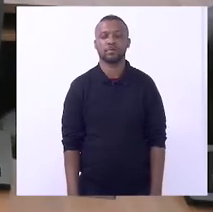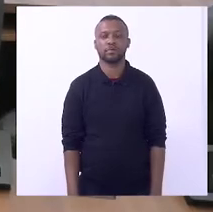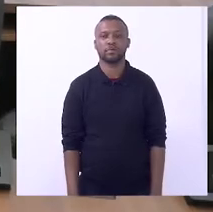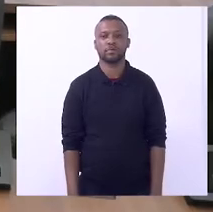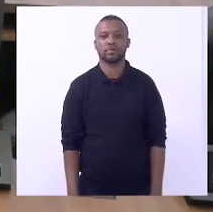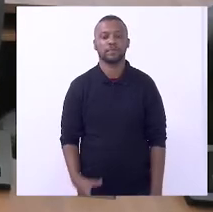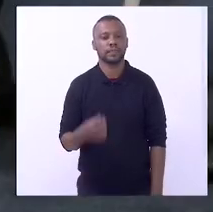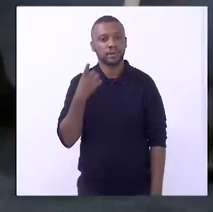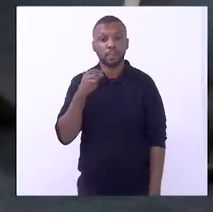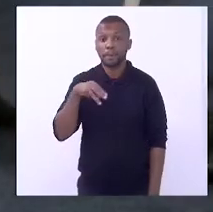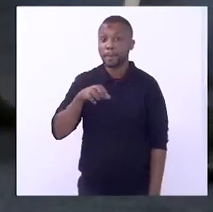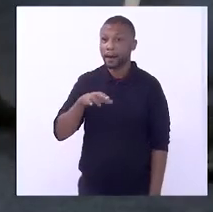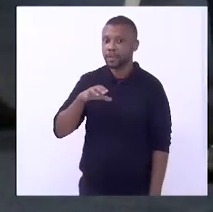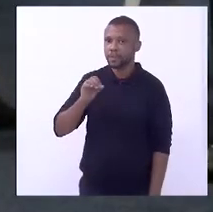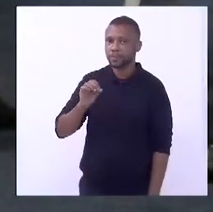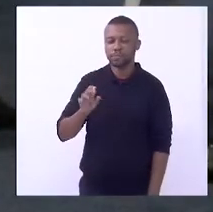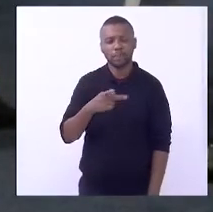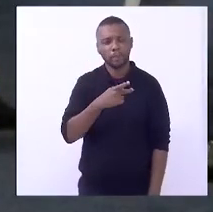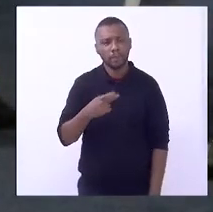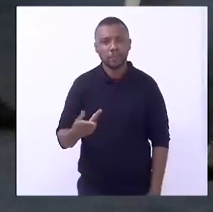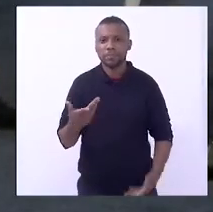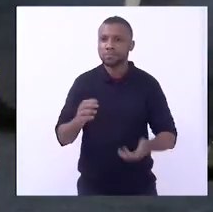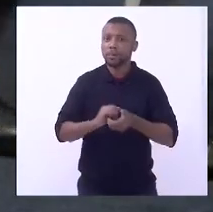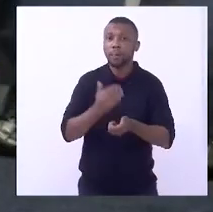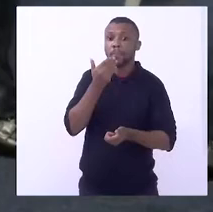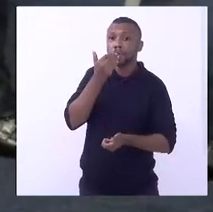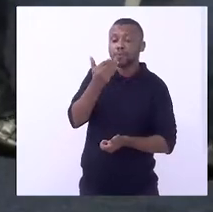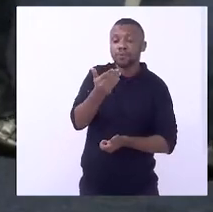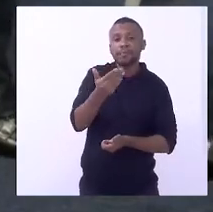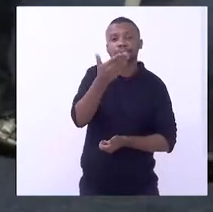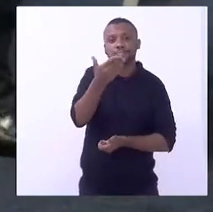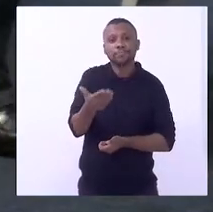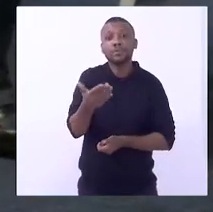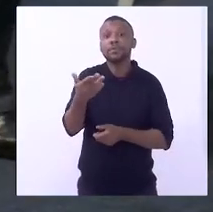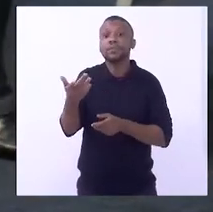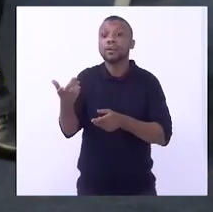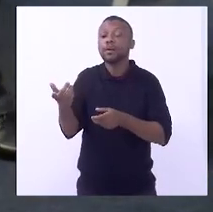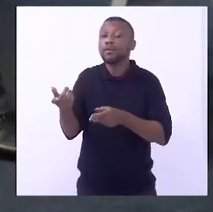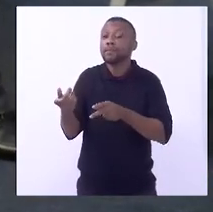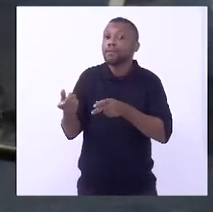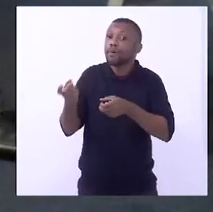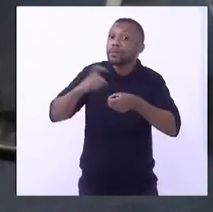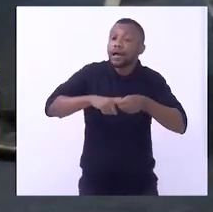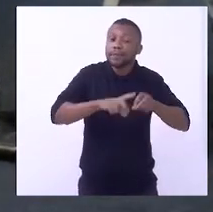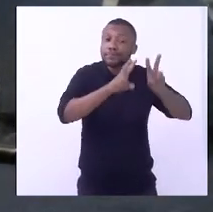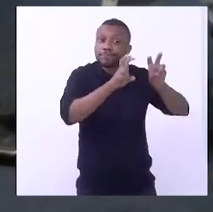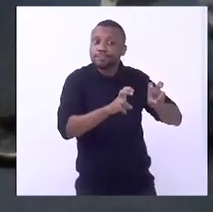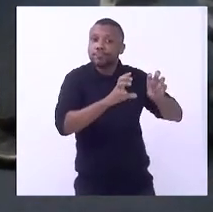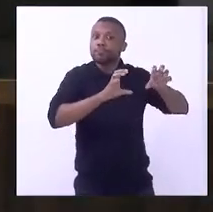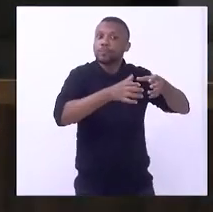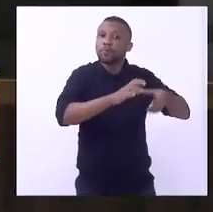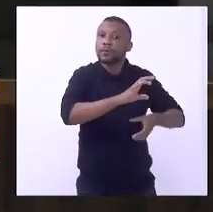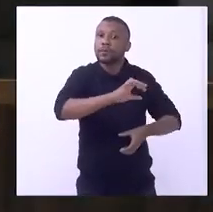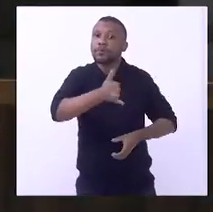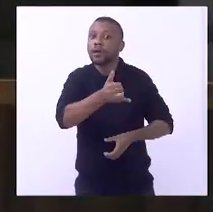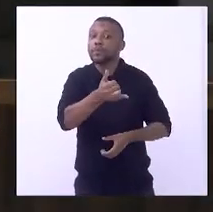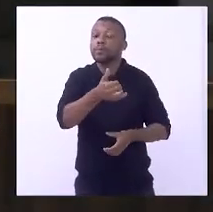Deputado Márcio. Senhor presidente, eu pedi a Vossa Excelência que remetesse ao CCJ. Precisamos de uma análise sobre anexação.